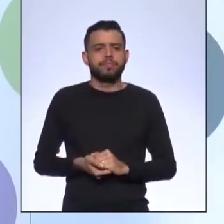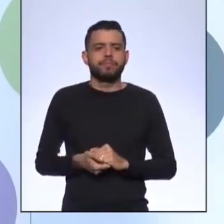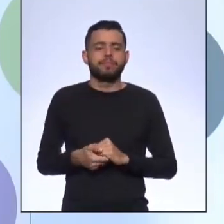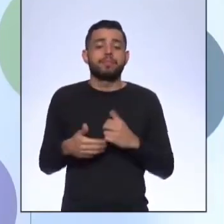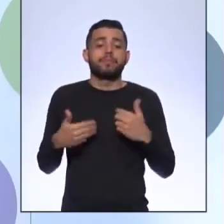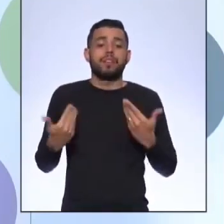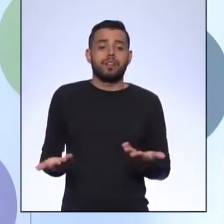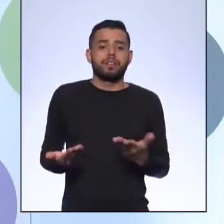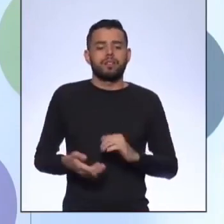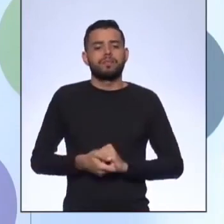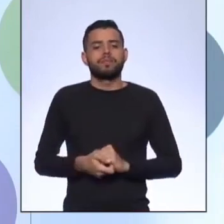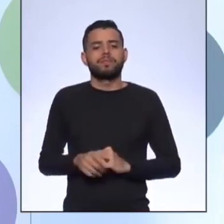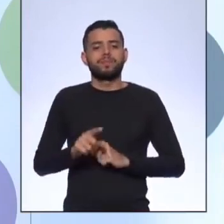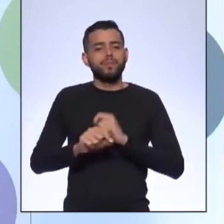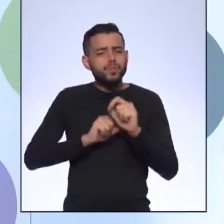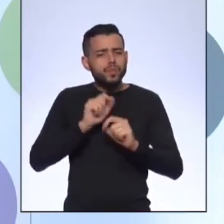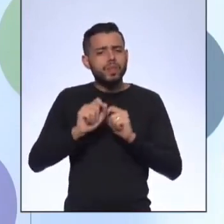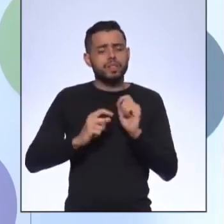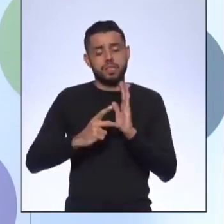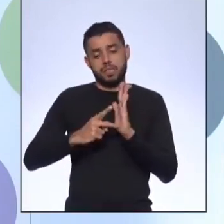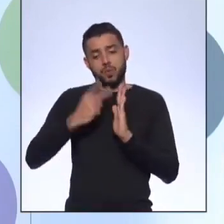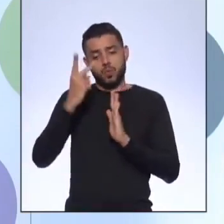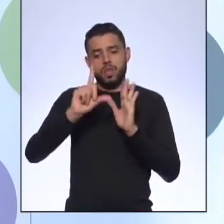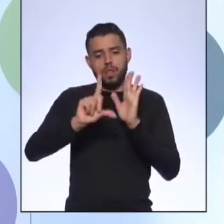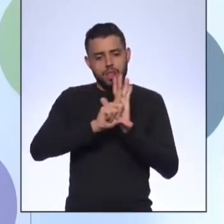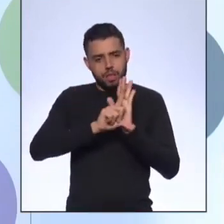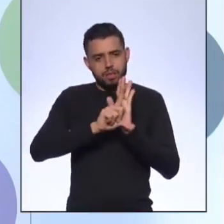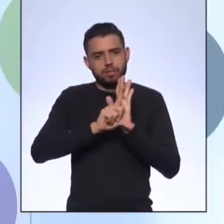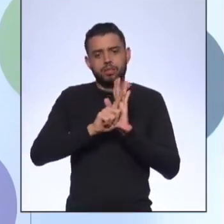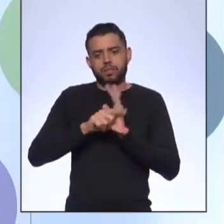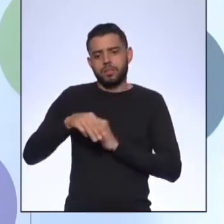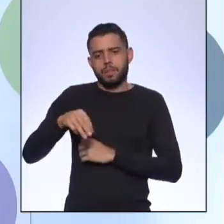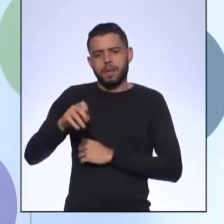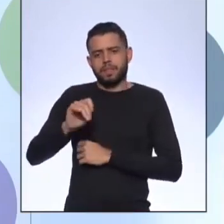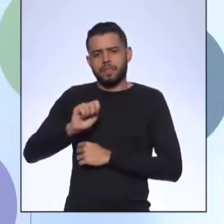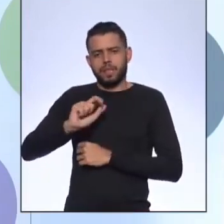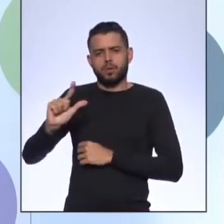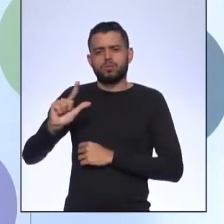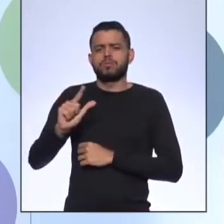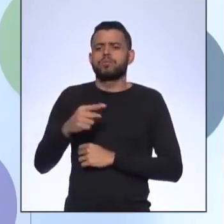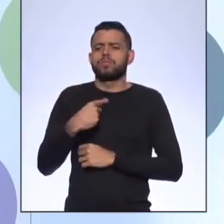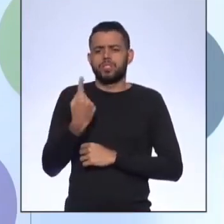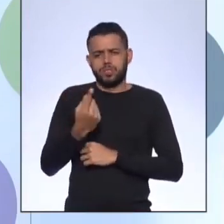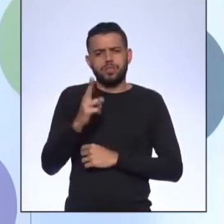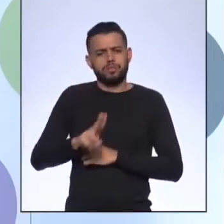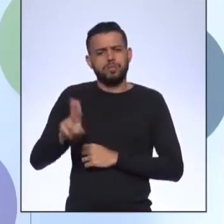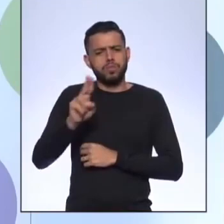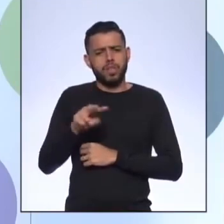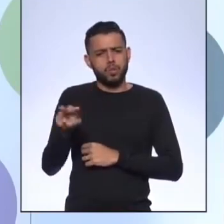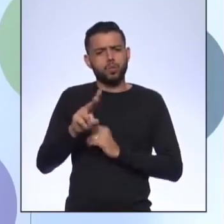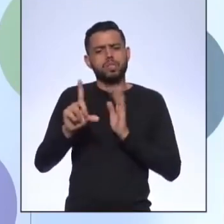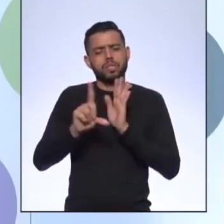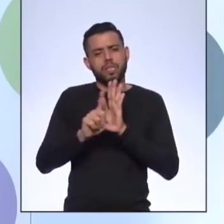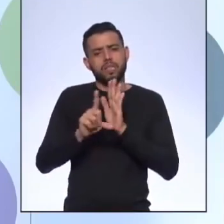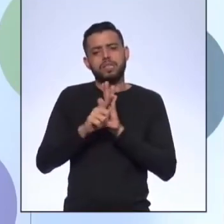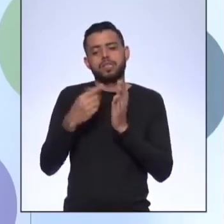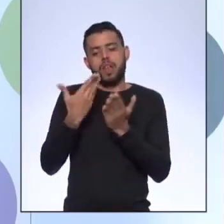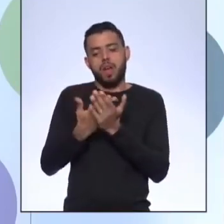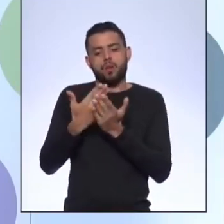aí, a gente tem a segunda lei de Mendel, também, que a gente vai trabalhar essas 2 leis aí nas próximas